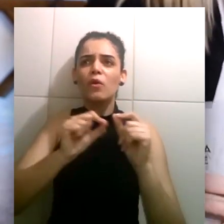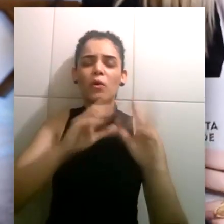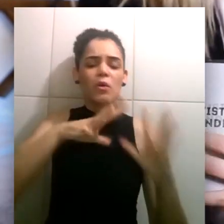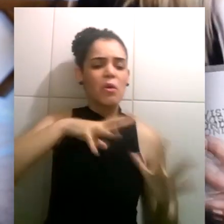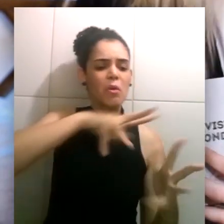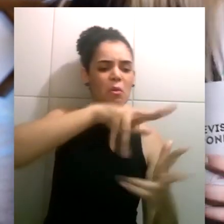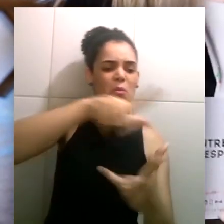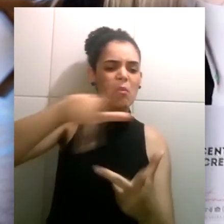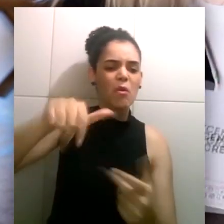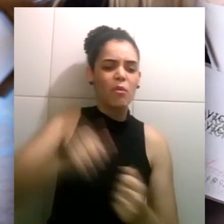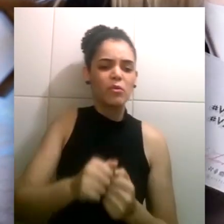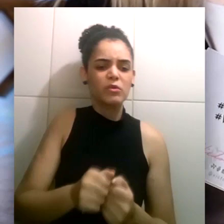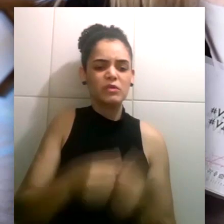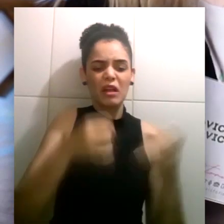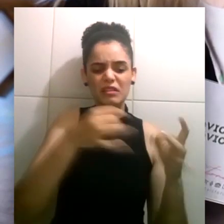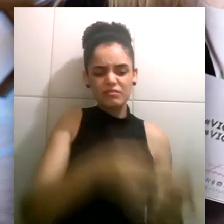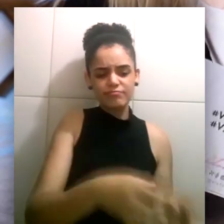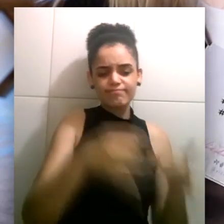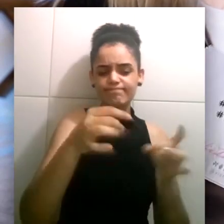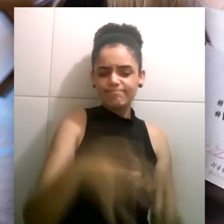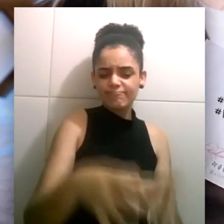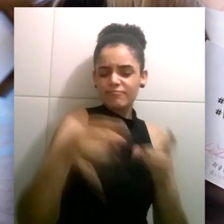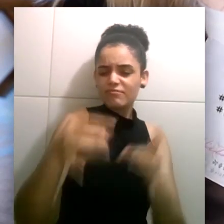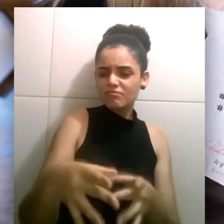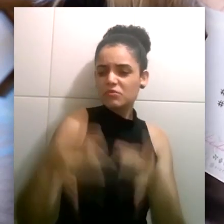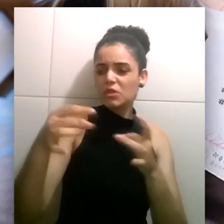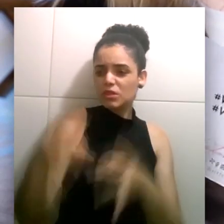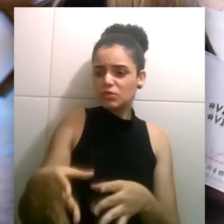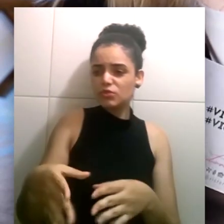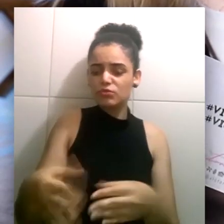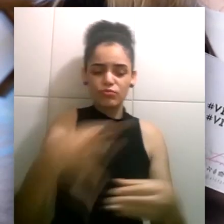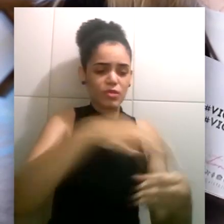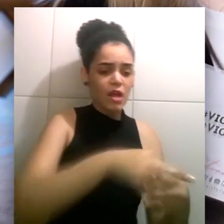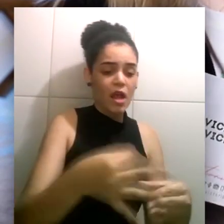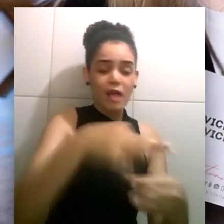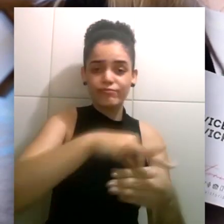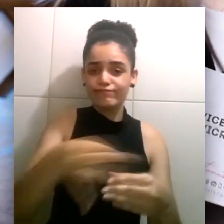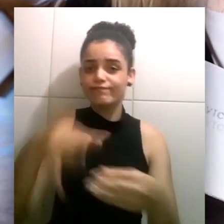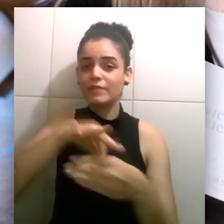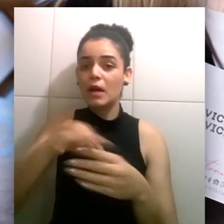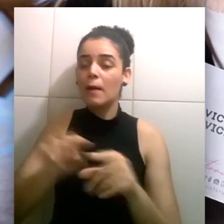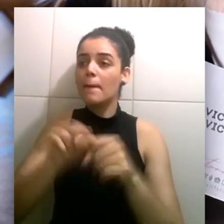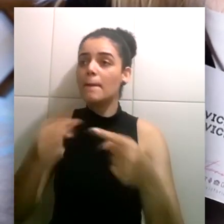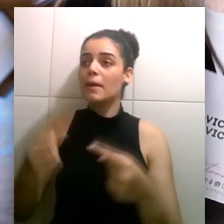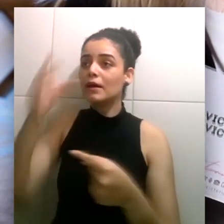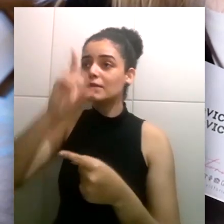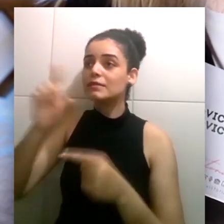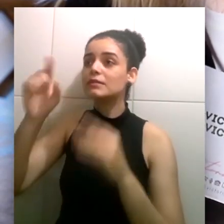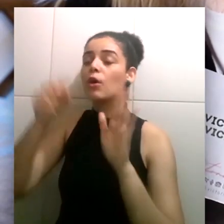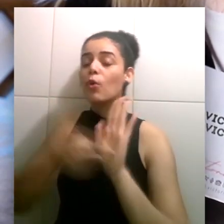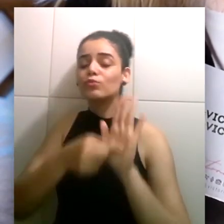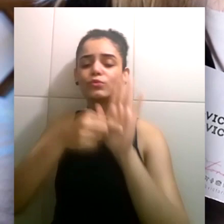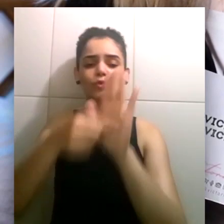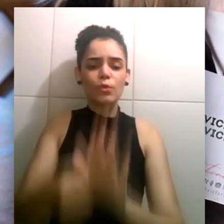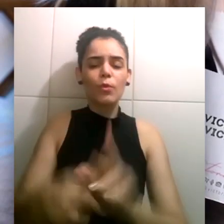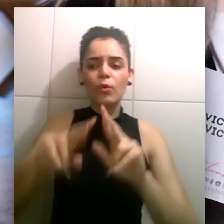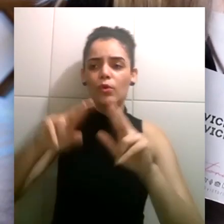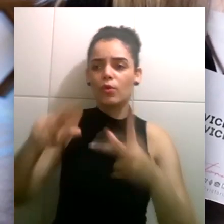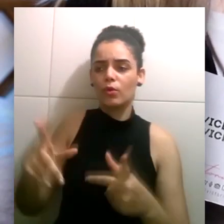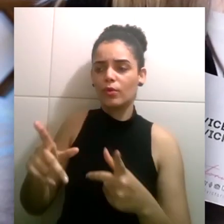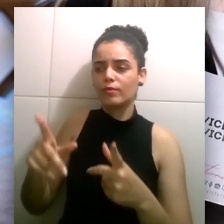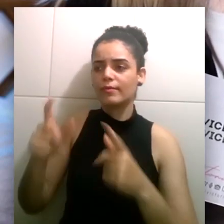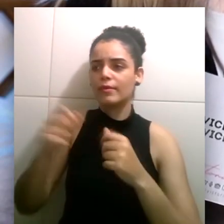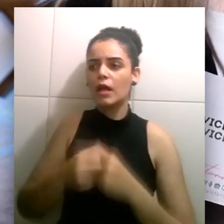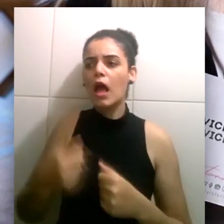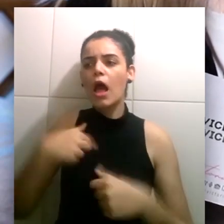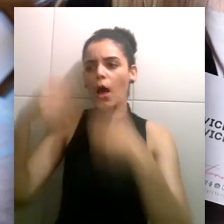afora, dispersando sementes, né? Como plantando sementes. E por um lado eu estava, mas nesse dia Deus mostrou diferente. Ele falou,